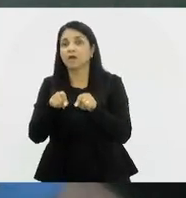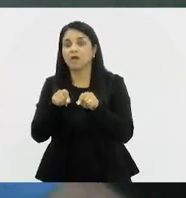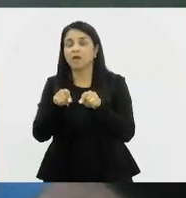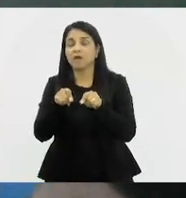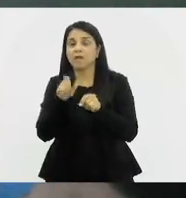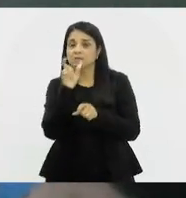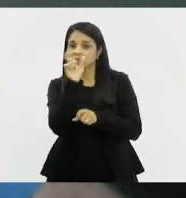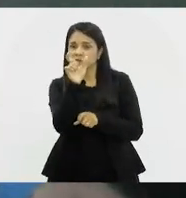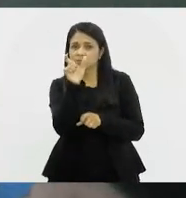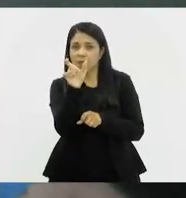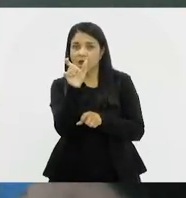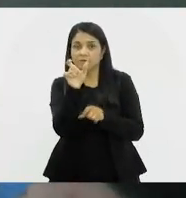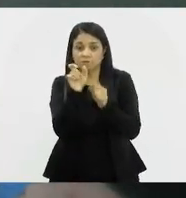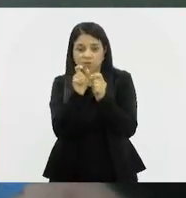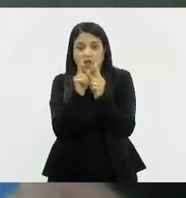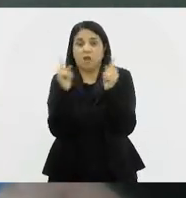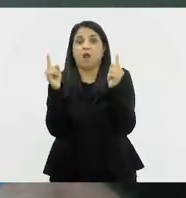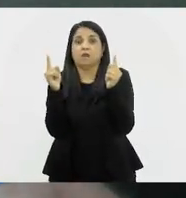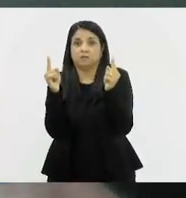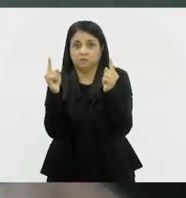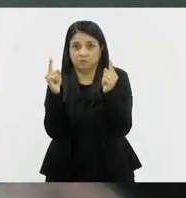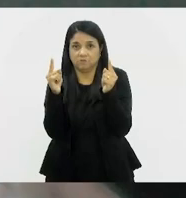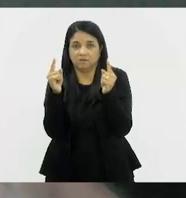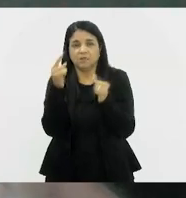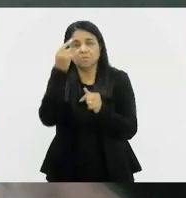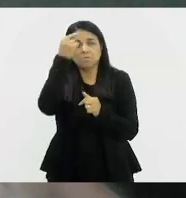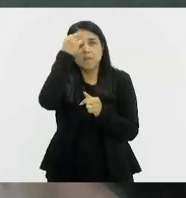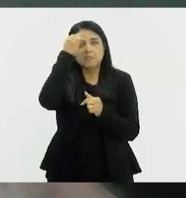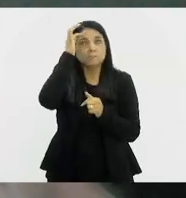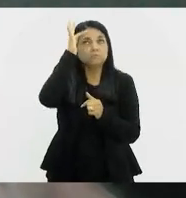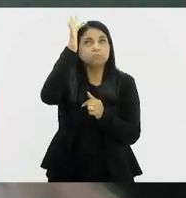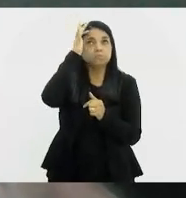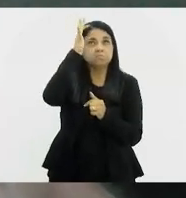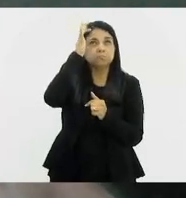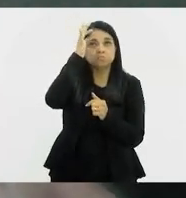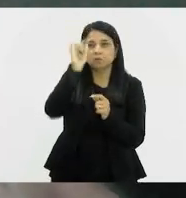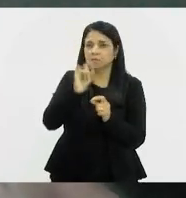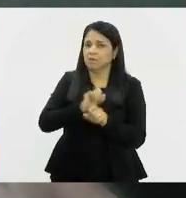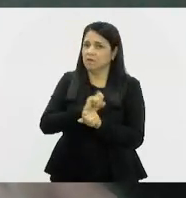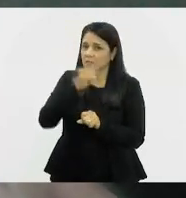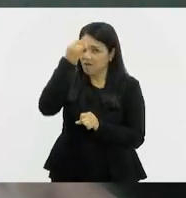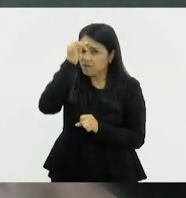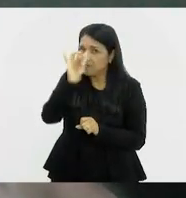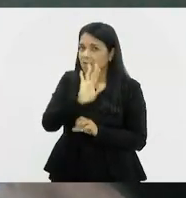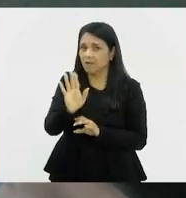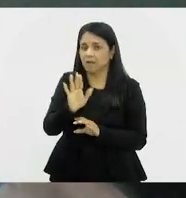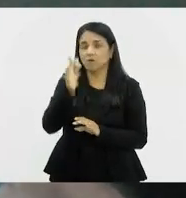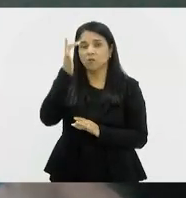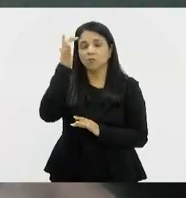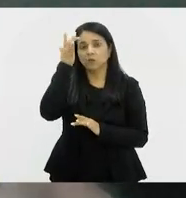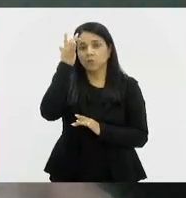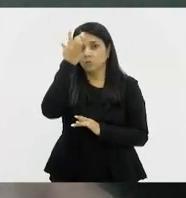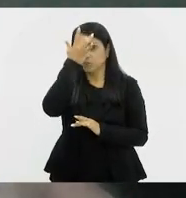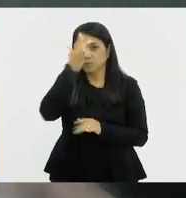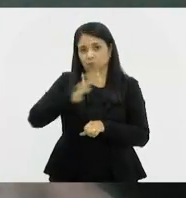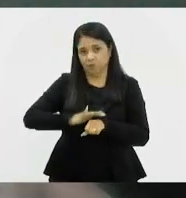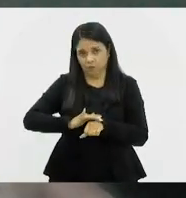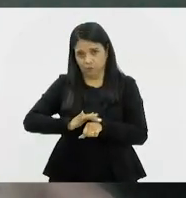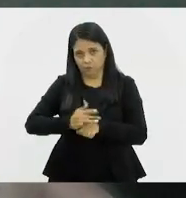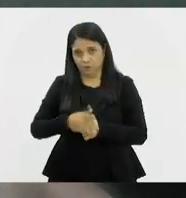palavras não cresçam tanto na mente das pessoas com o adoecimento mental?